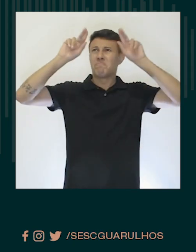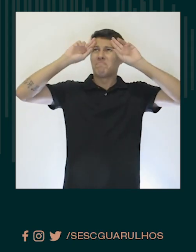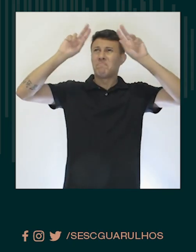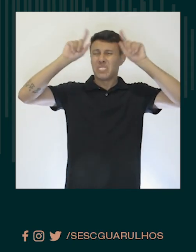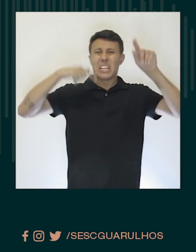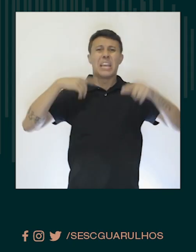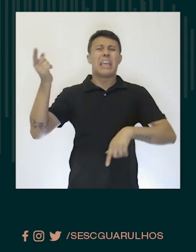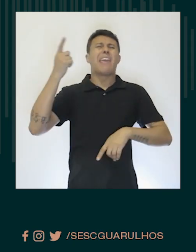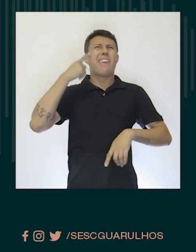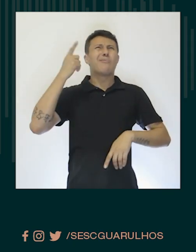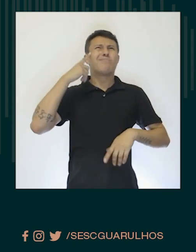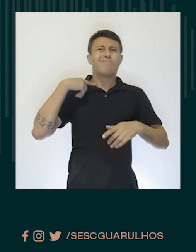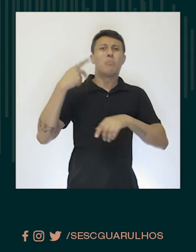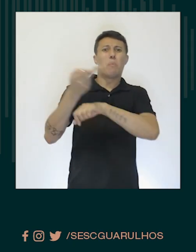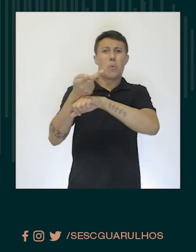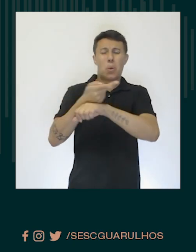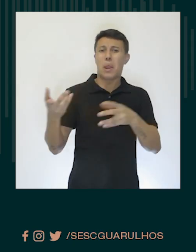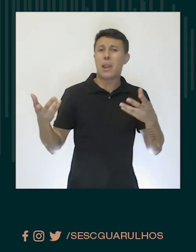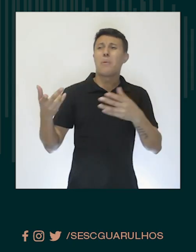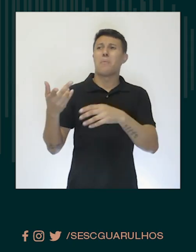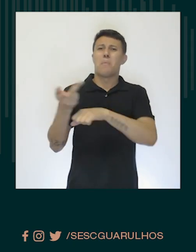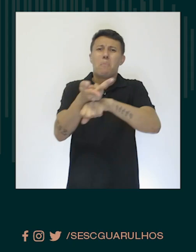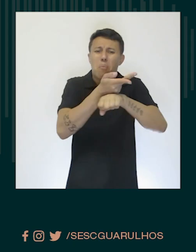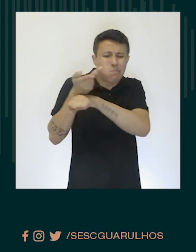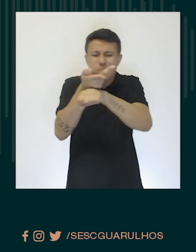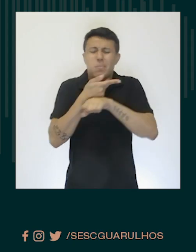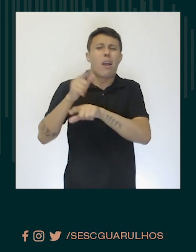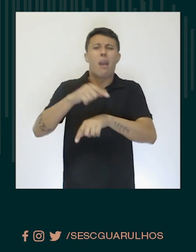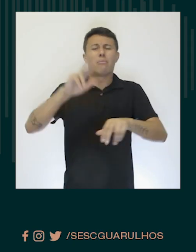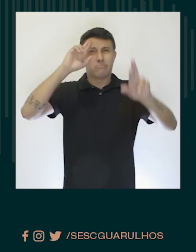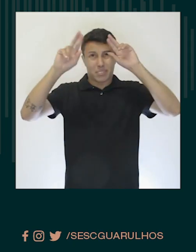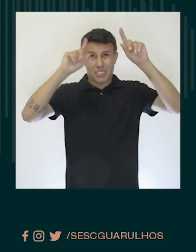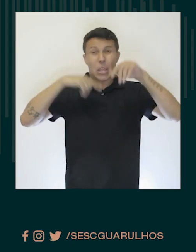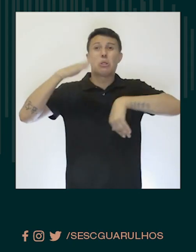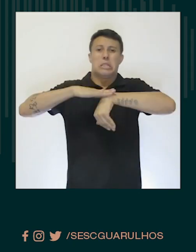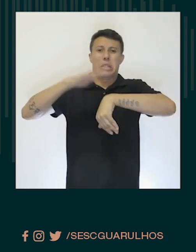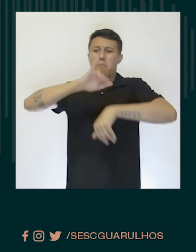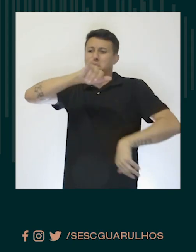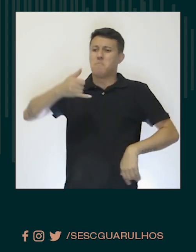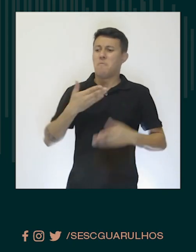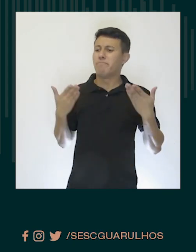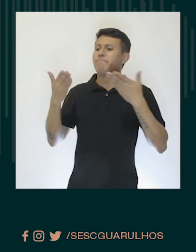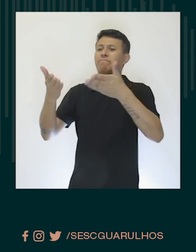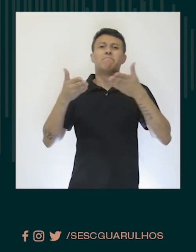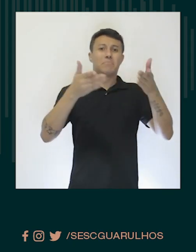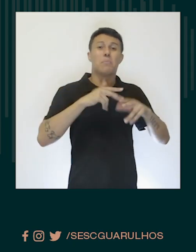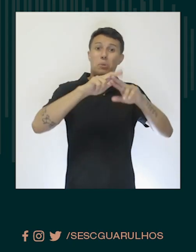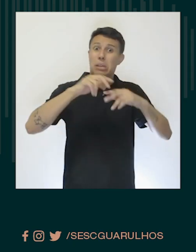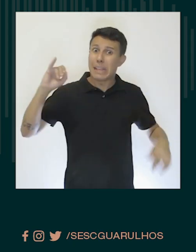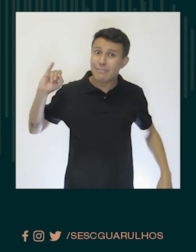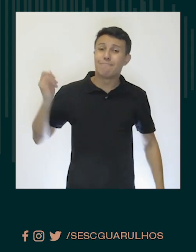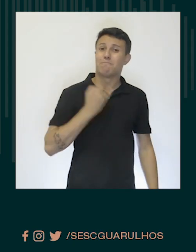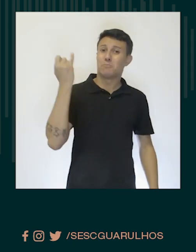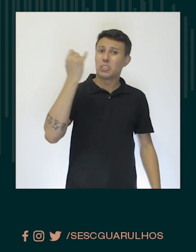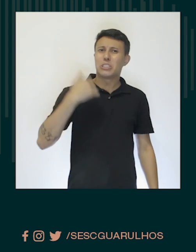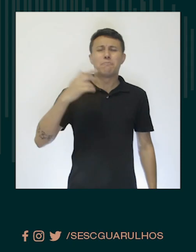criativo, é algo que eu tenho consumido bastante. Qualquer coisa que, onde estão falando de processo criativo, eu vou gastar meu tempo, porque é